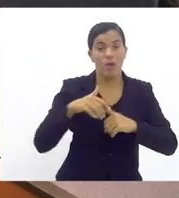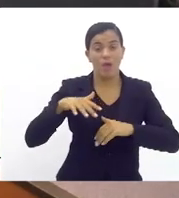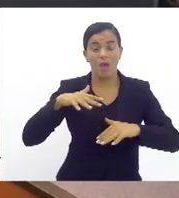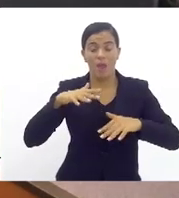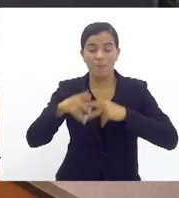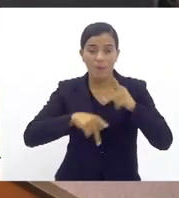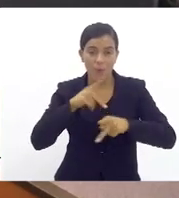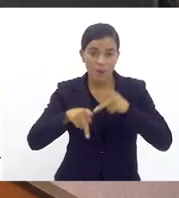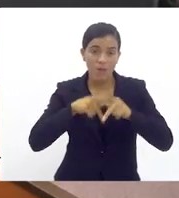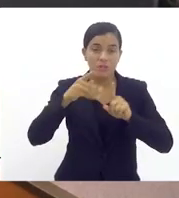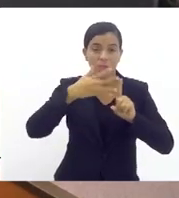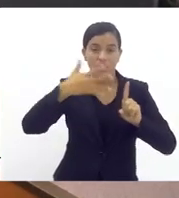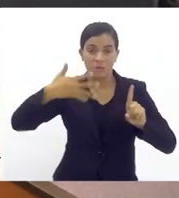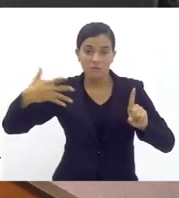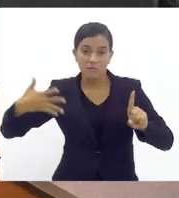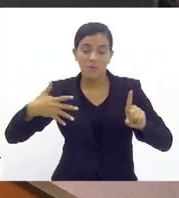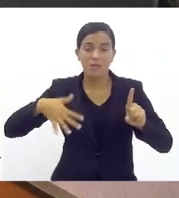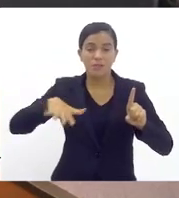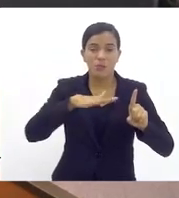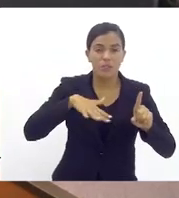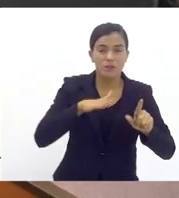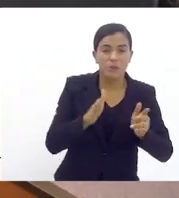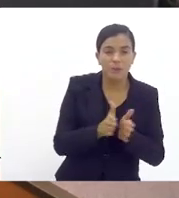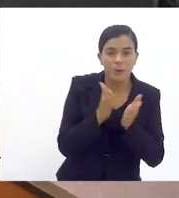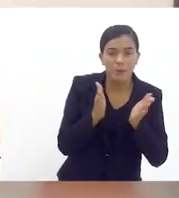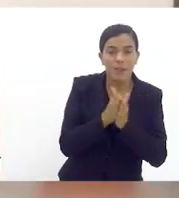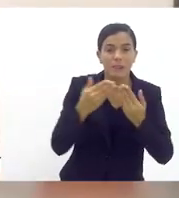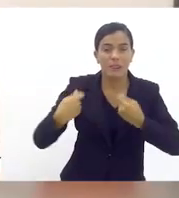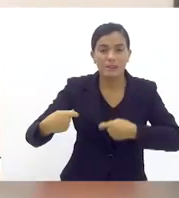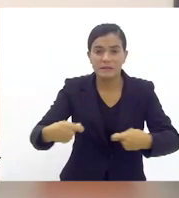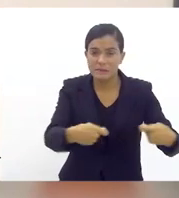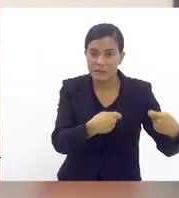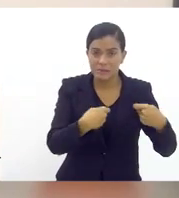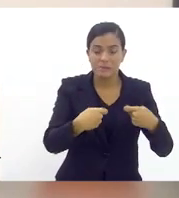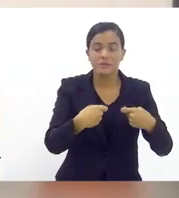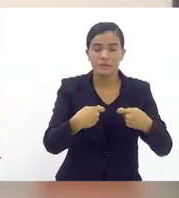situação de vulnerabilidade, um trabalho que é feito aqui na cidade desde